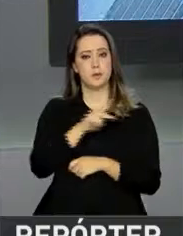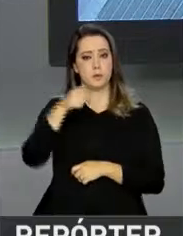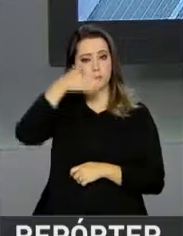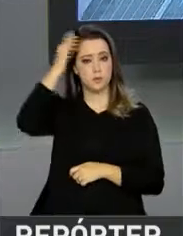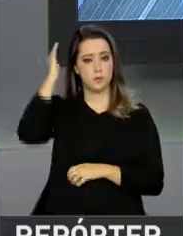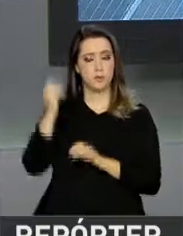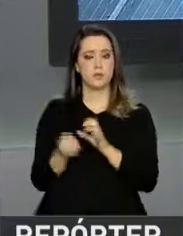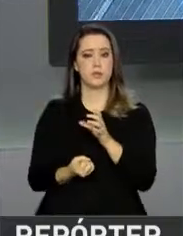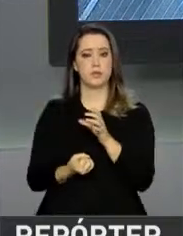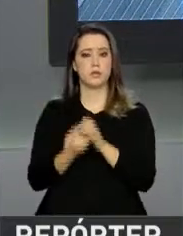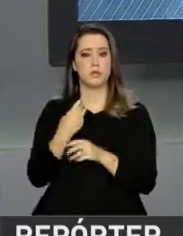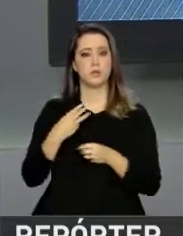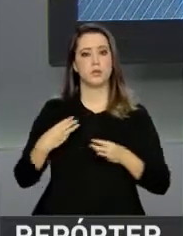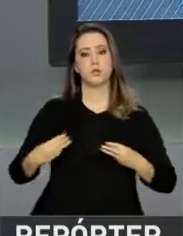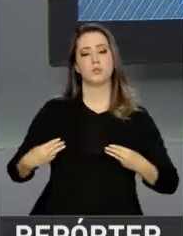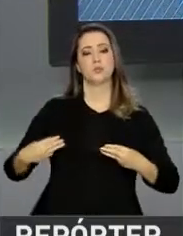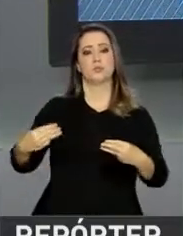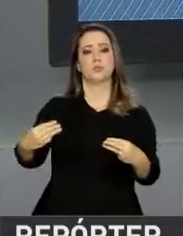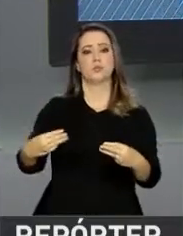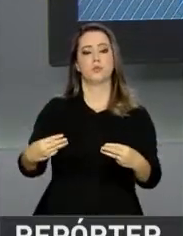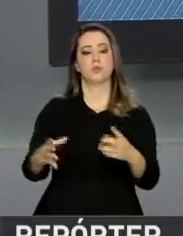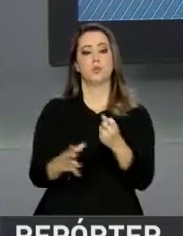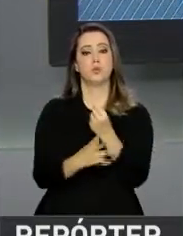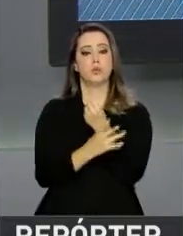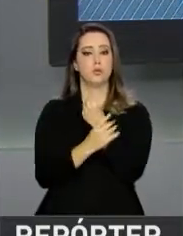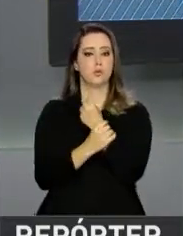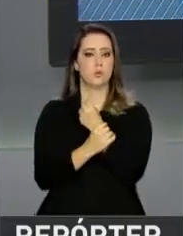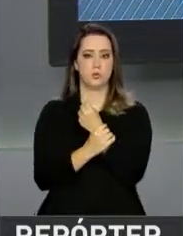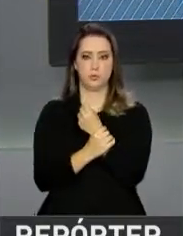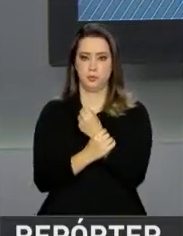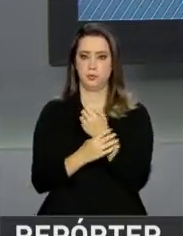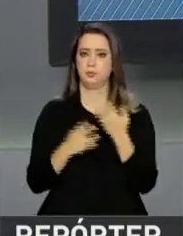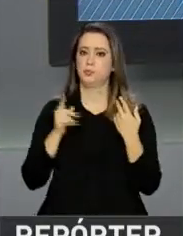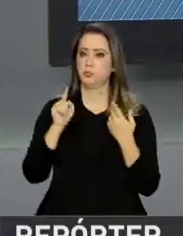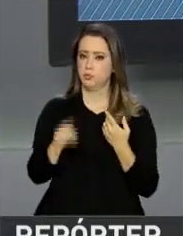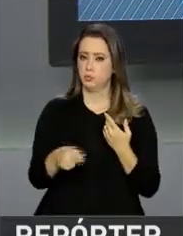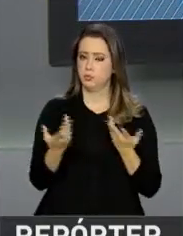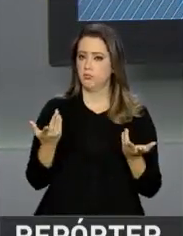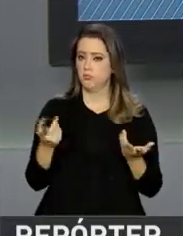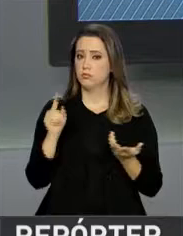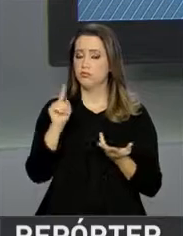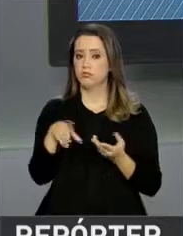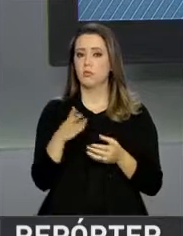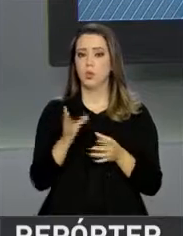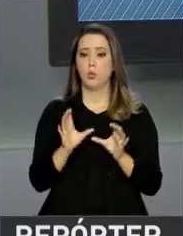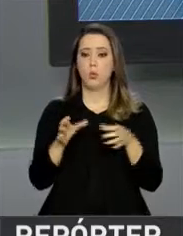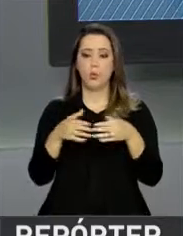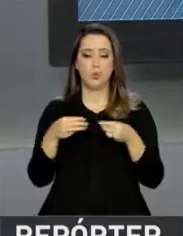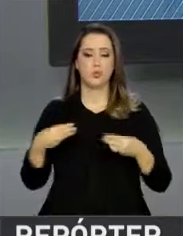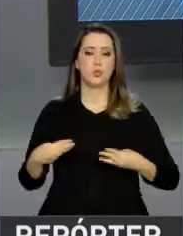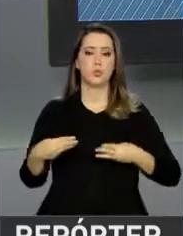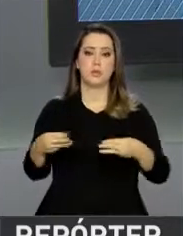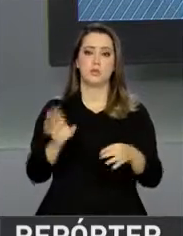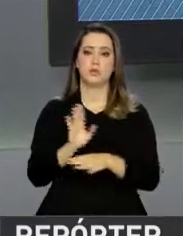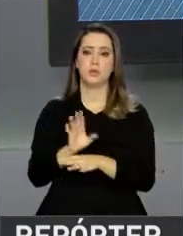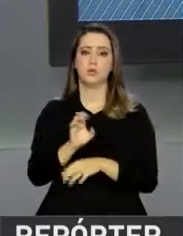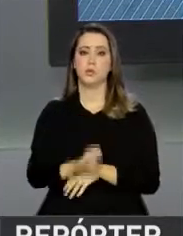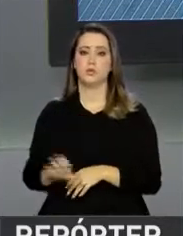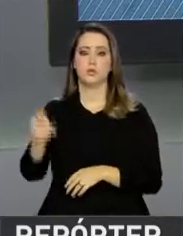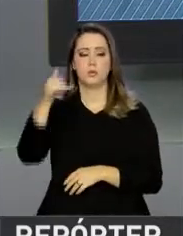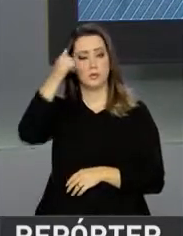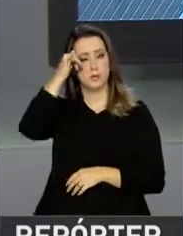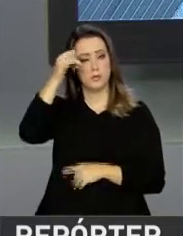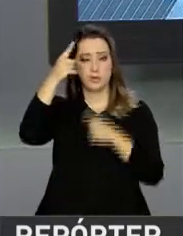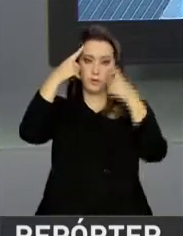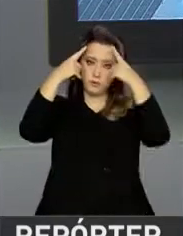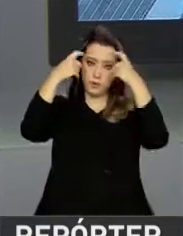presidente michel temer a criação do ministério extraordinário da segurança segundo ele a pasta irá ajudar os estados no combate